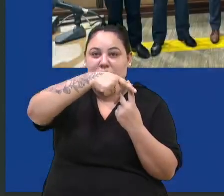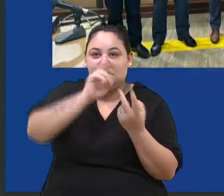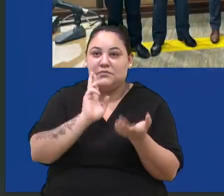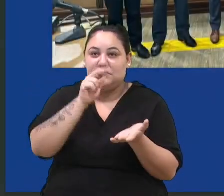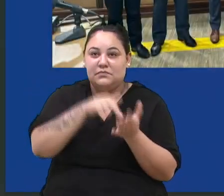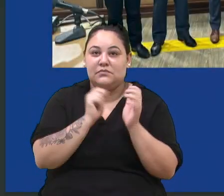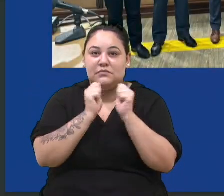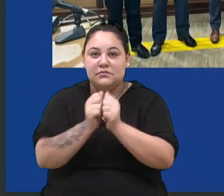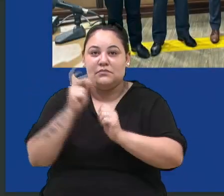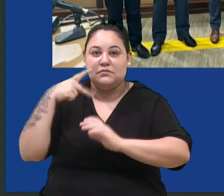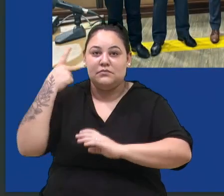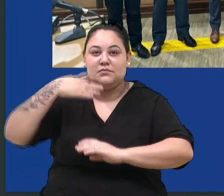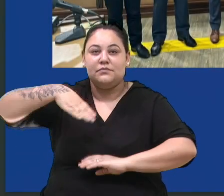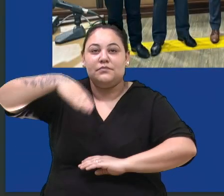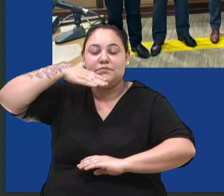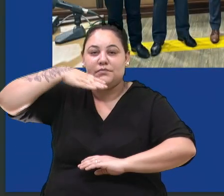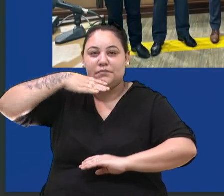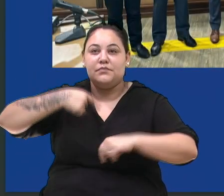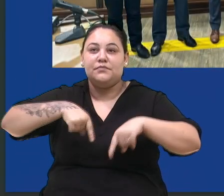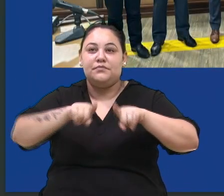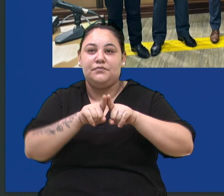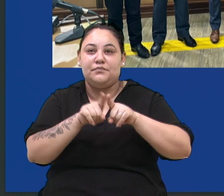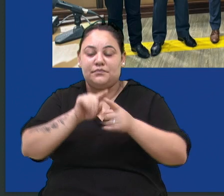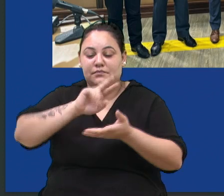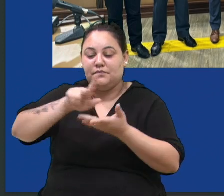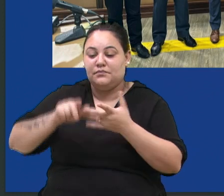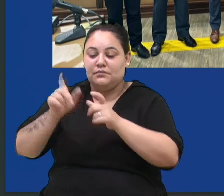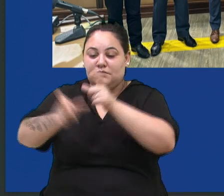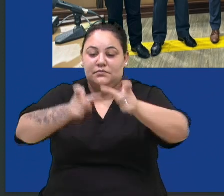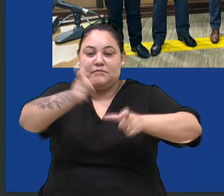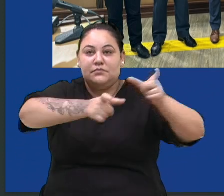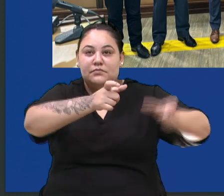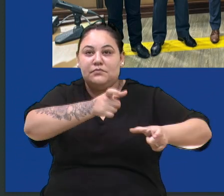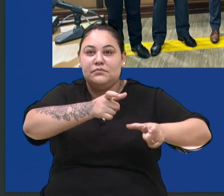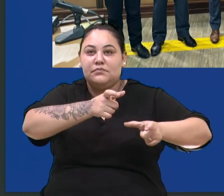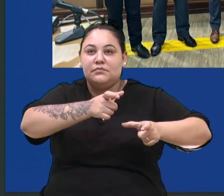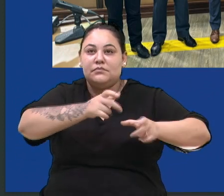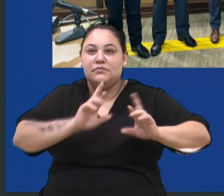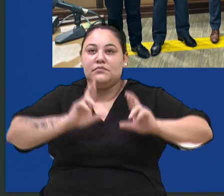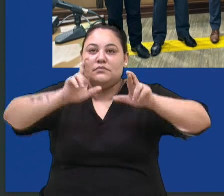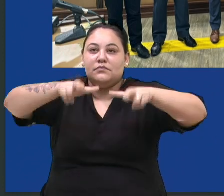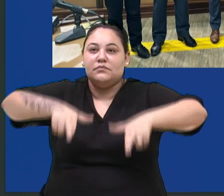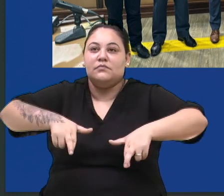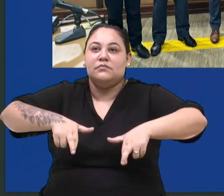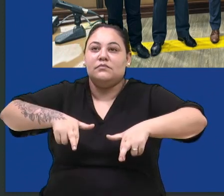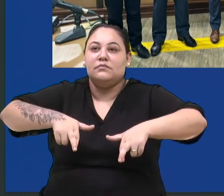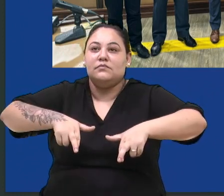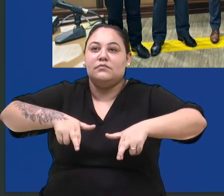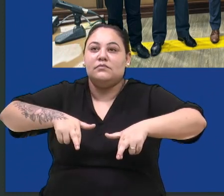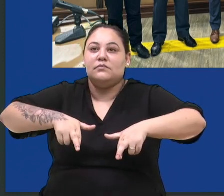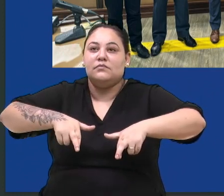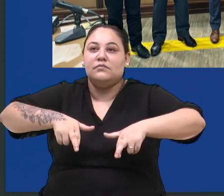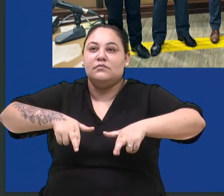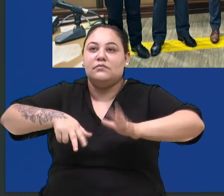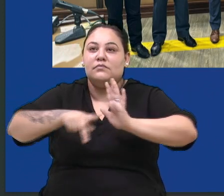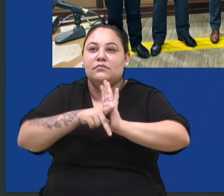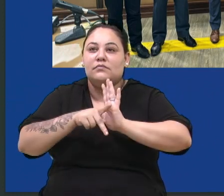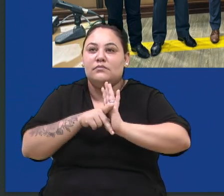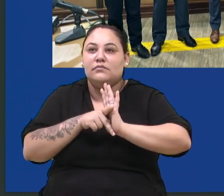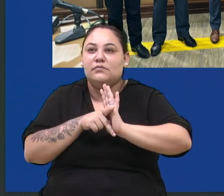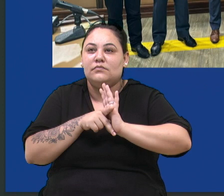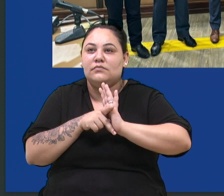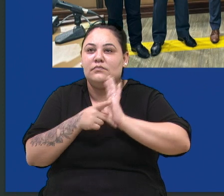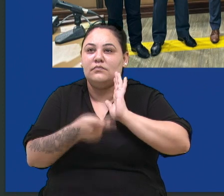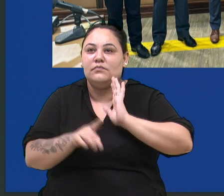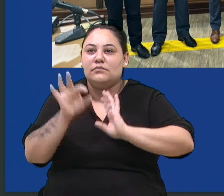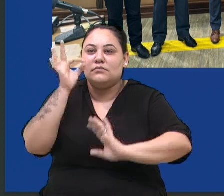Bortola, onde diversos maçons da região, aqui vamos dizer, do Rio Grande do Sul, também puderam estar